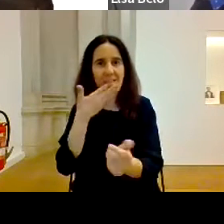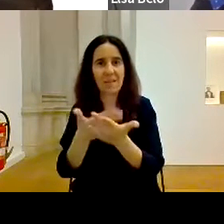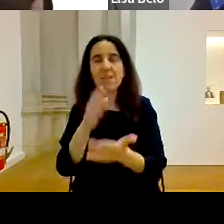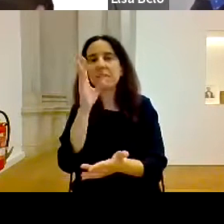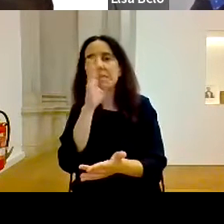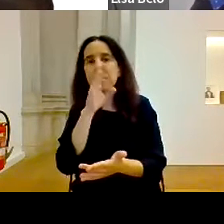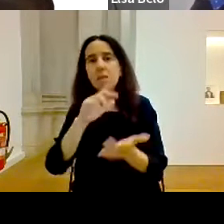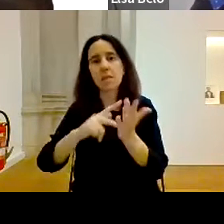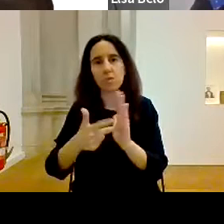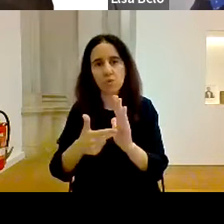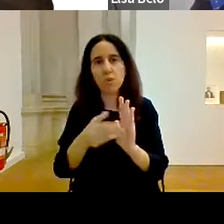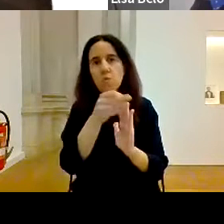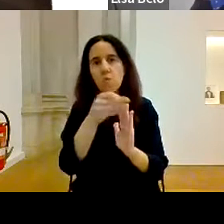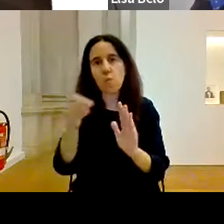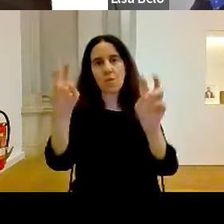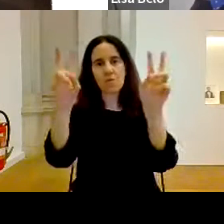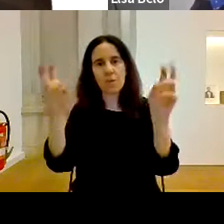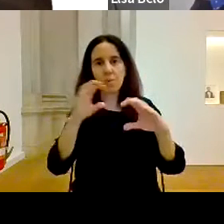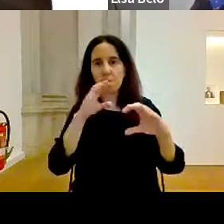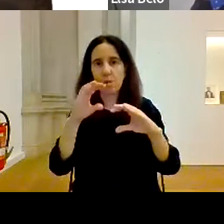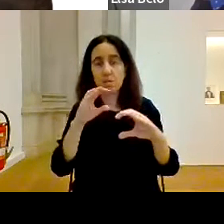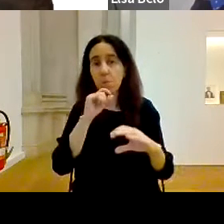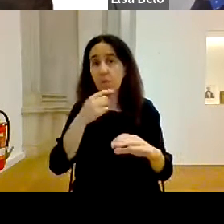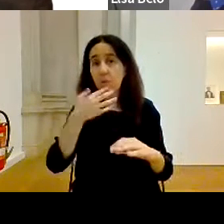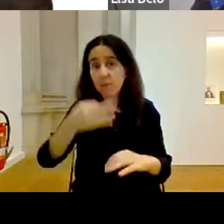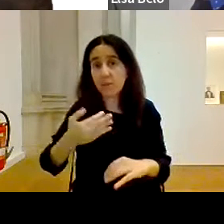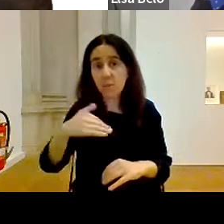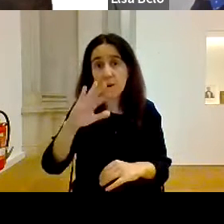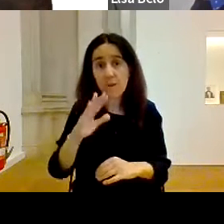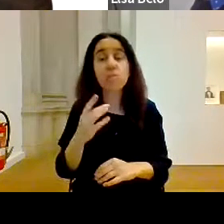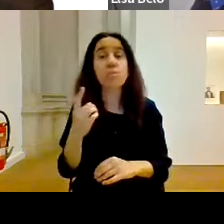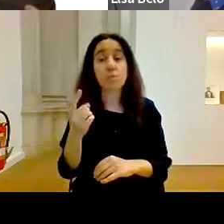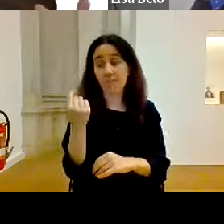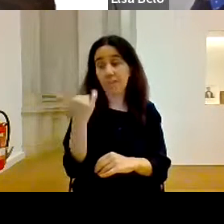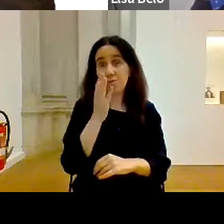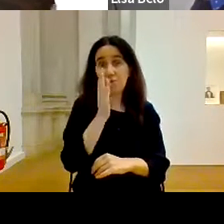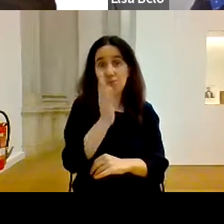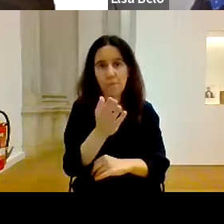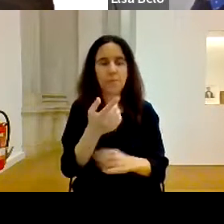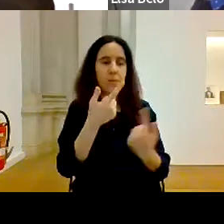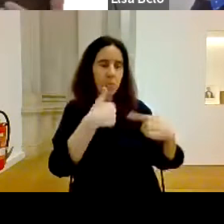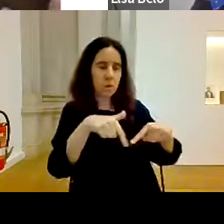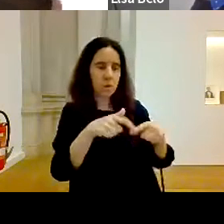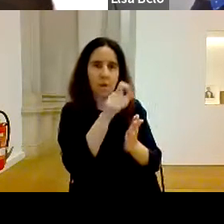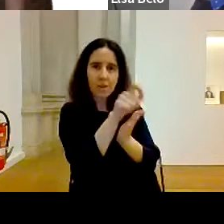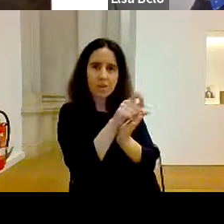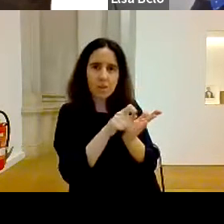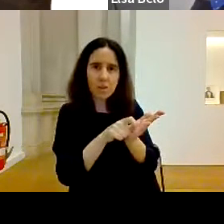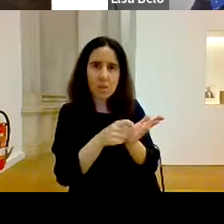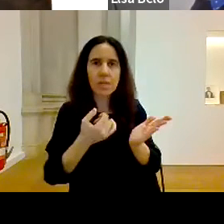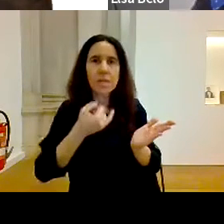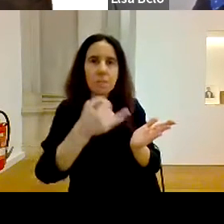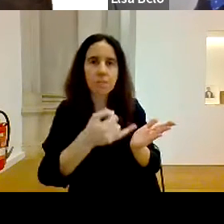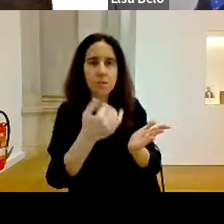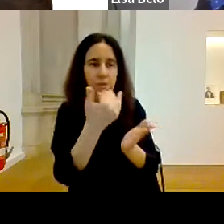usar tecnologia para o tema da comunicação. E, aliás, pode ser mais efetiva, porque, como se dizia há pouco, entre a reunião com uma agenda e depois com uma